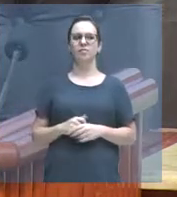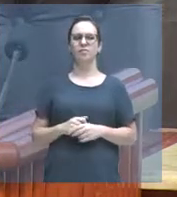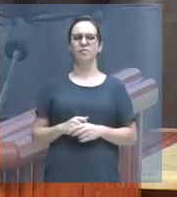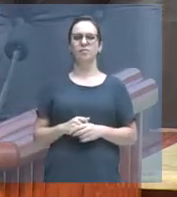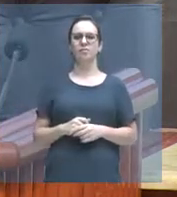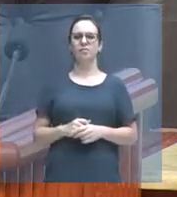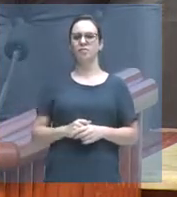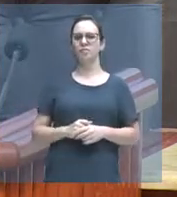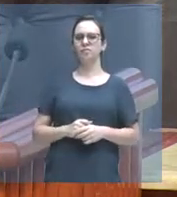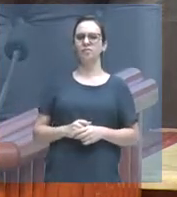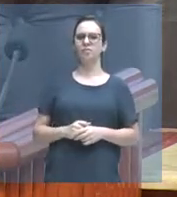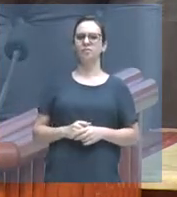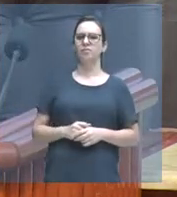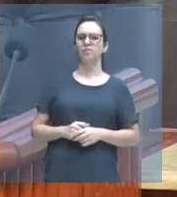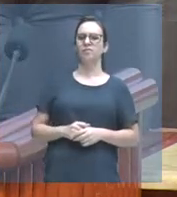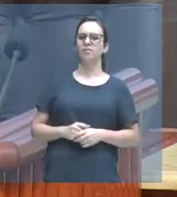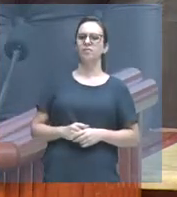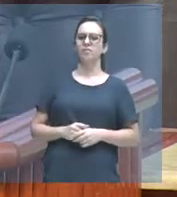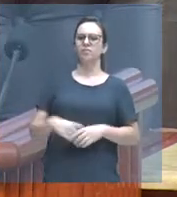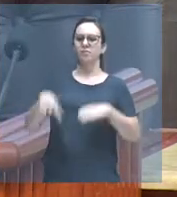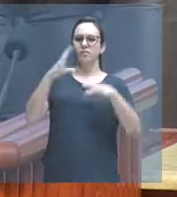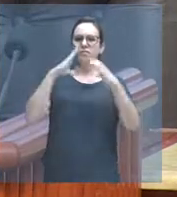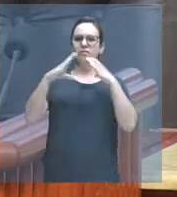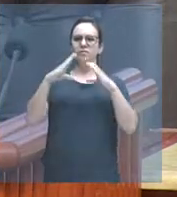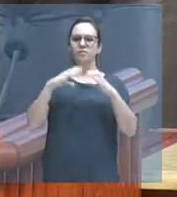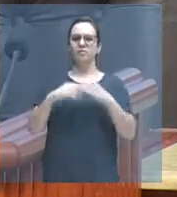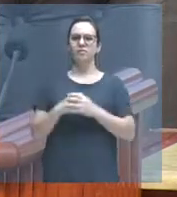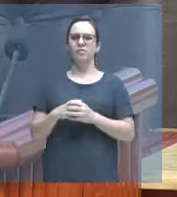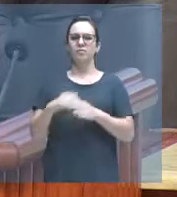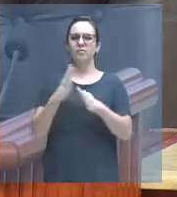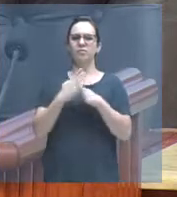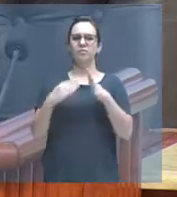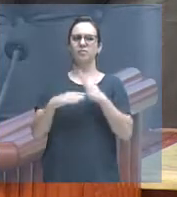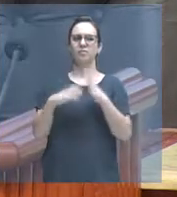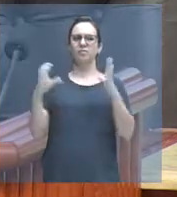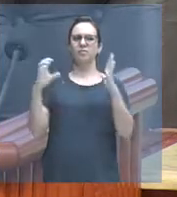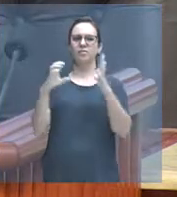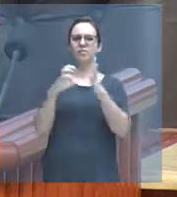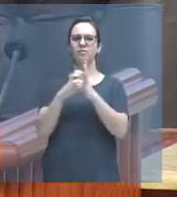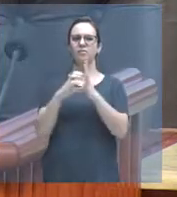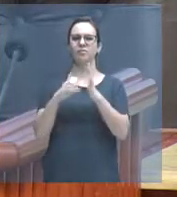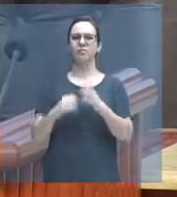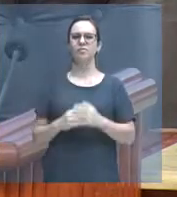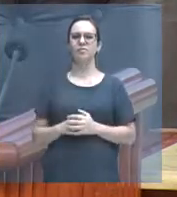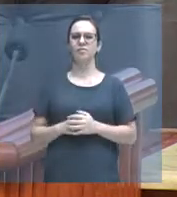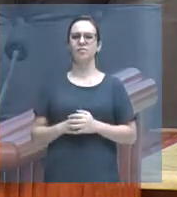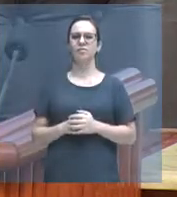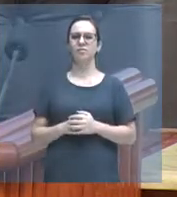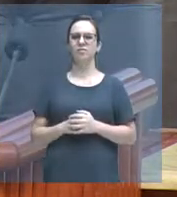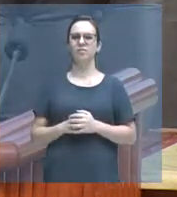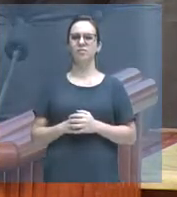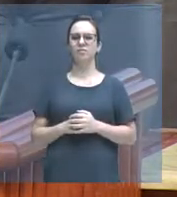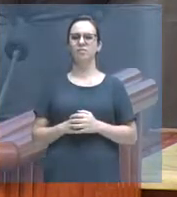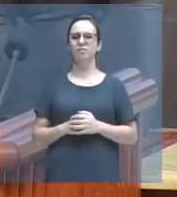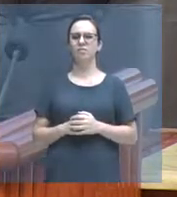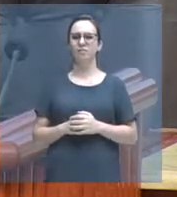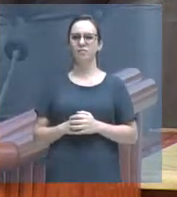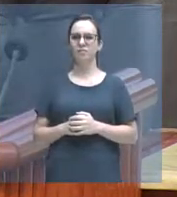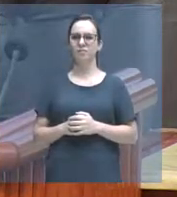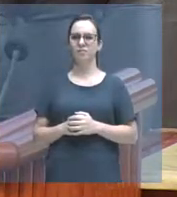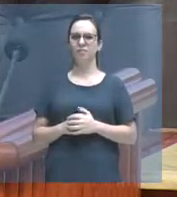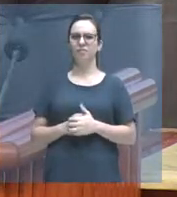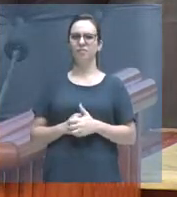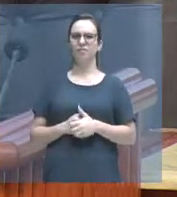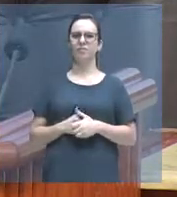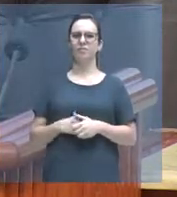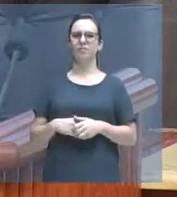associados, e também instrutores da banda municipal e a Vivi Lameu. Com muita